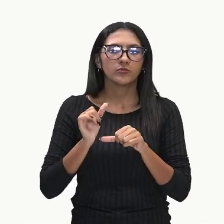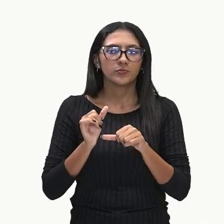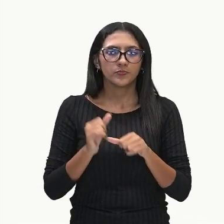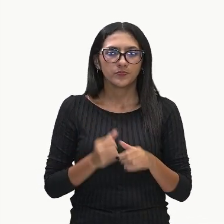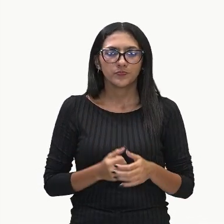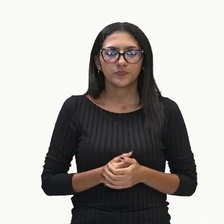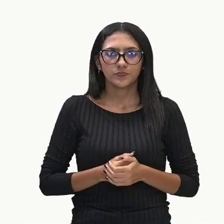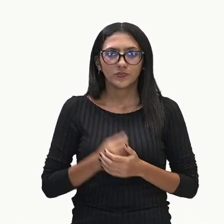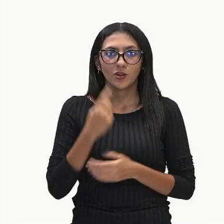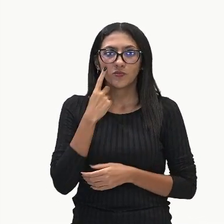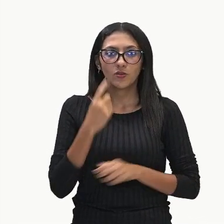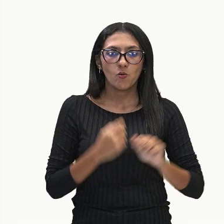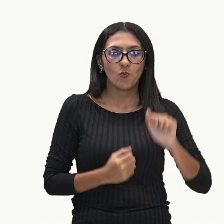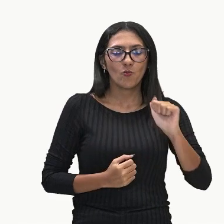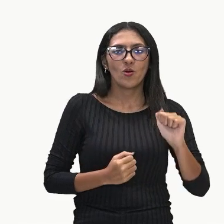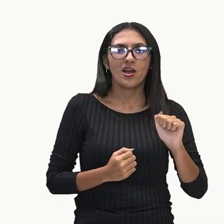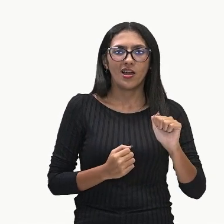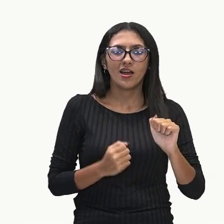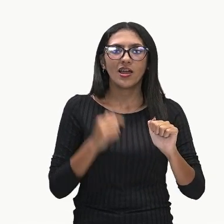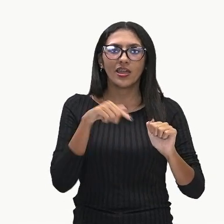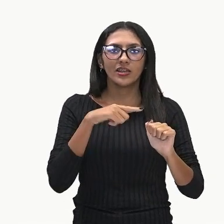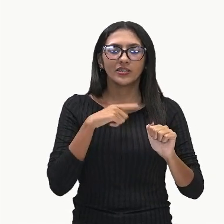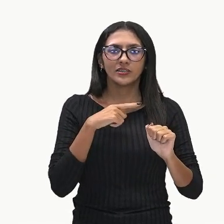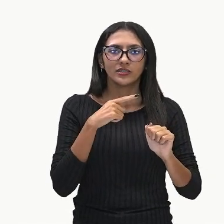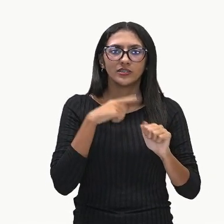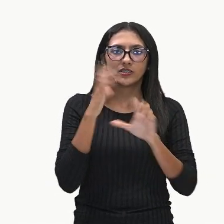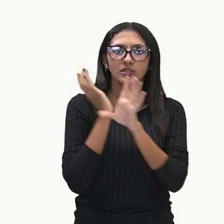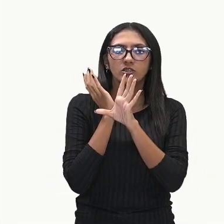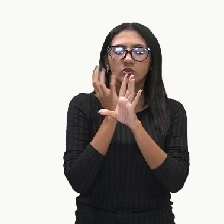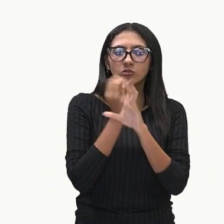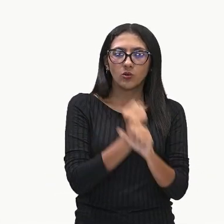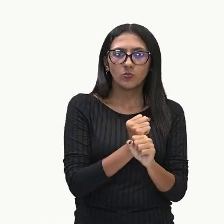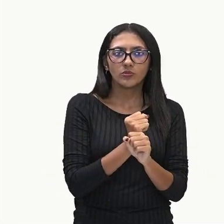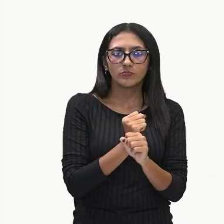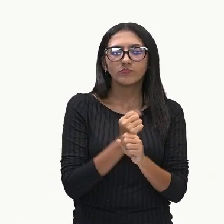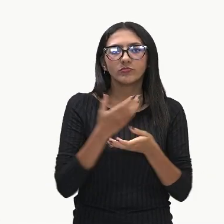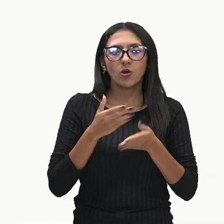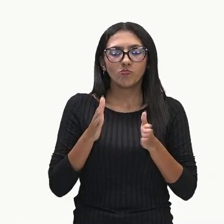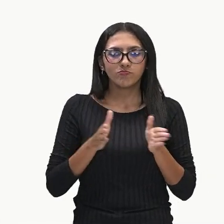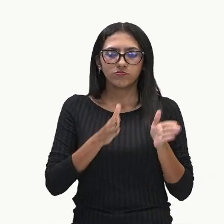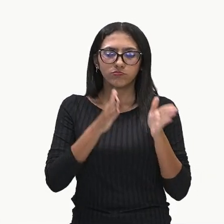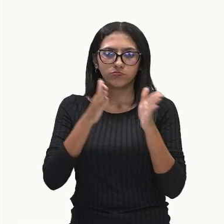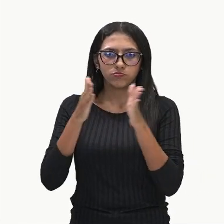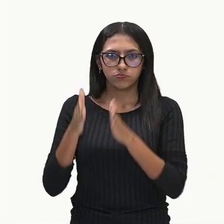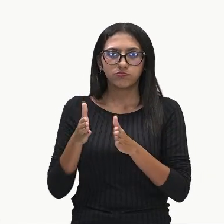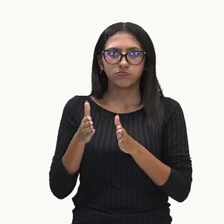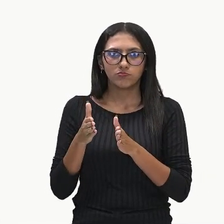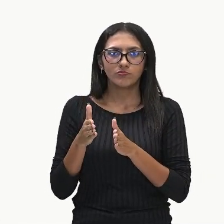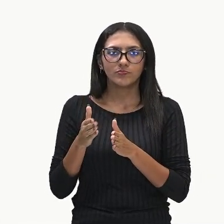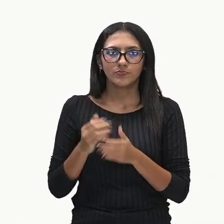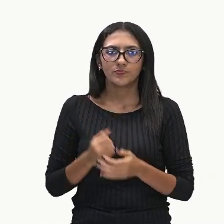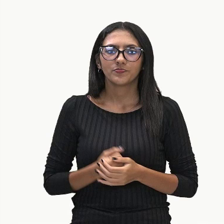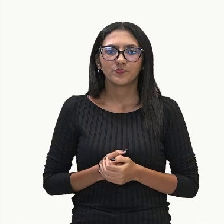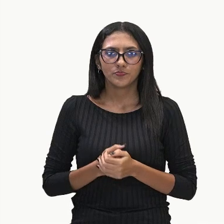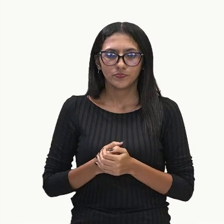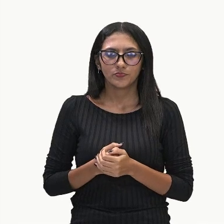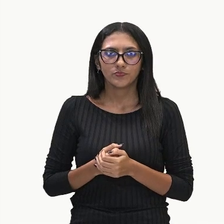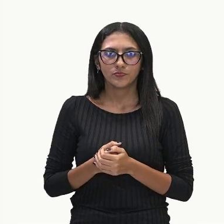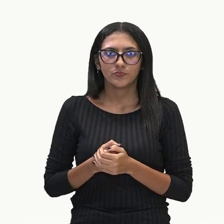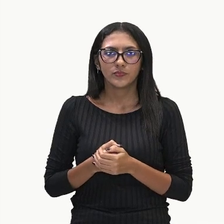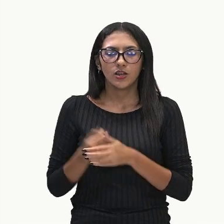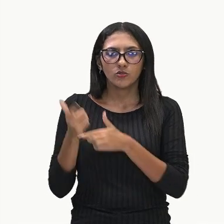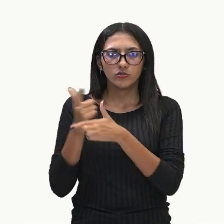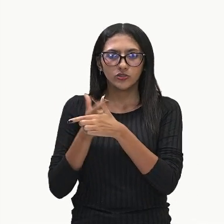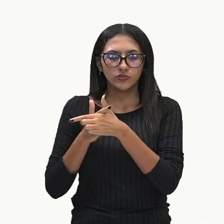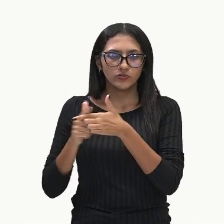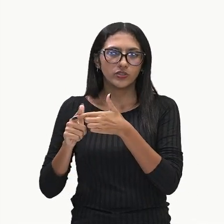a, aqui ele está o quê? Multiplicando. Então, ele vai passar para o outro lado, dividindo lá o